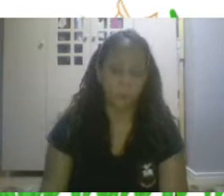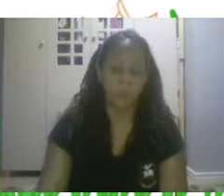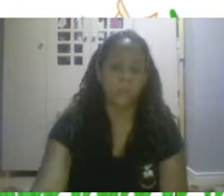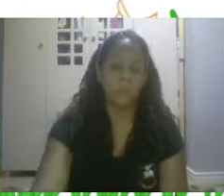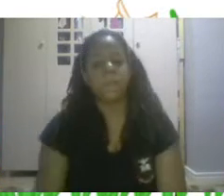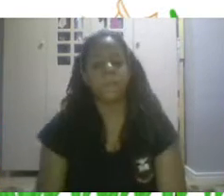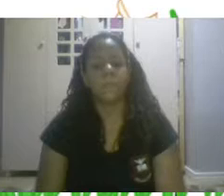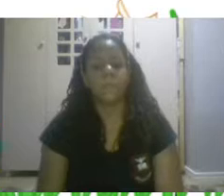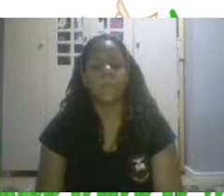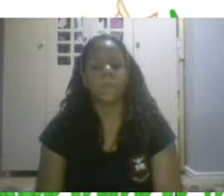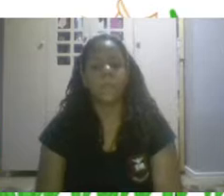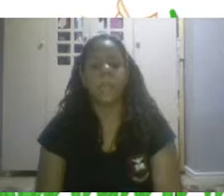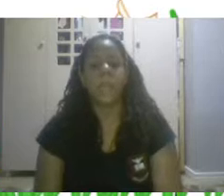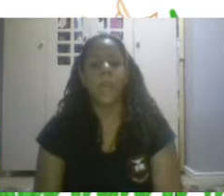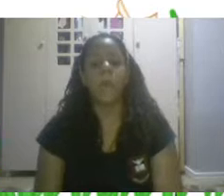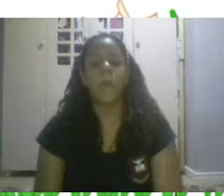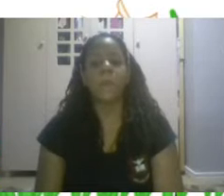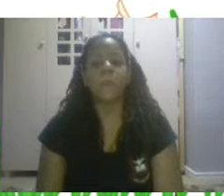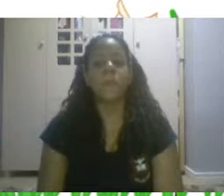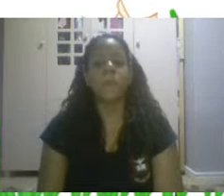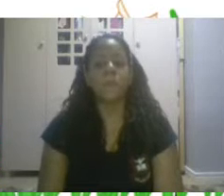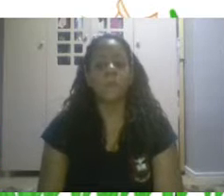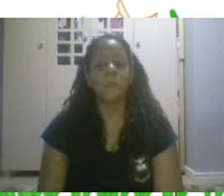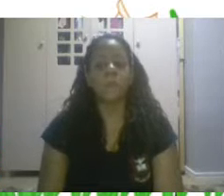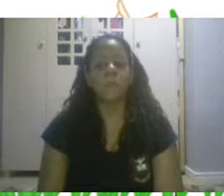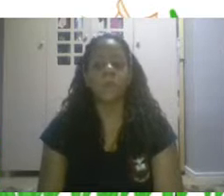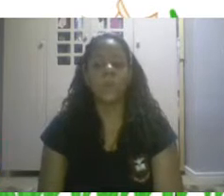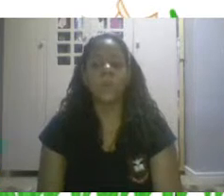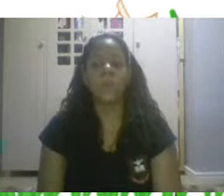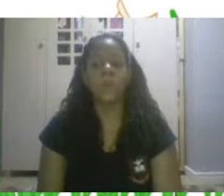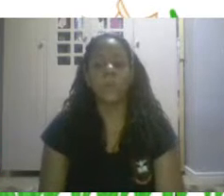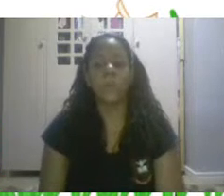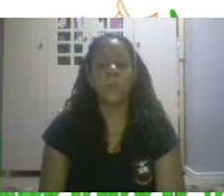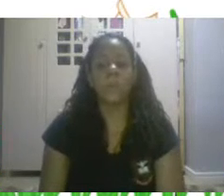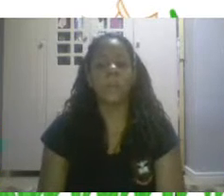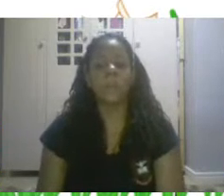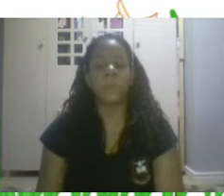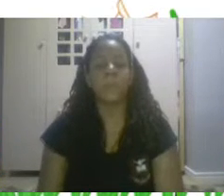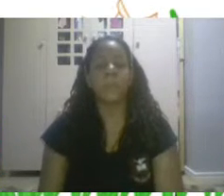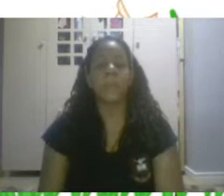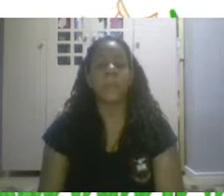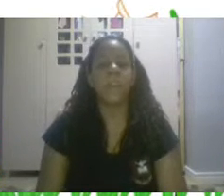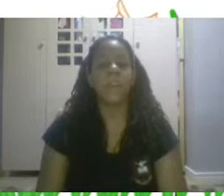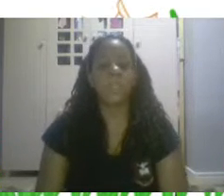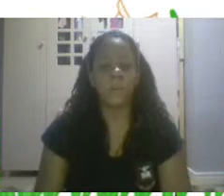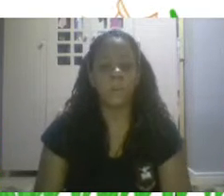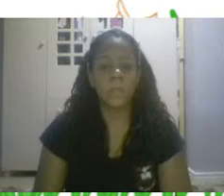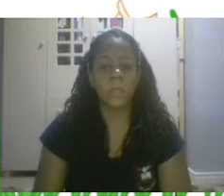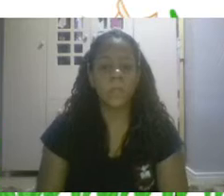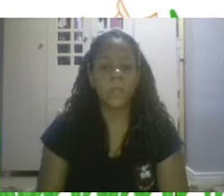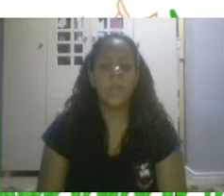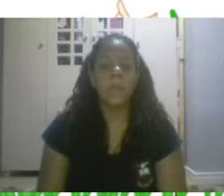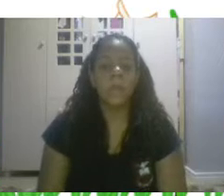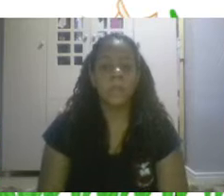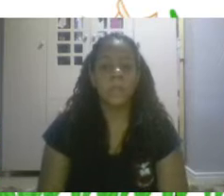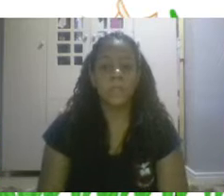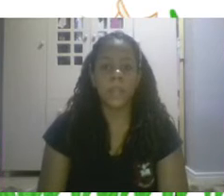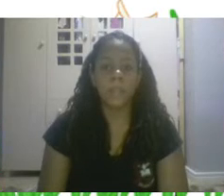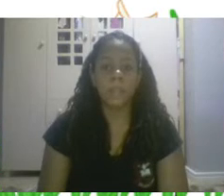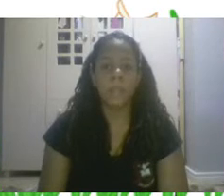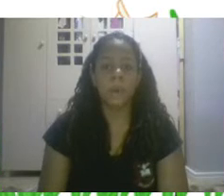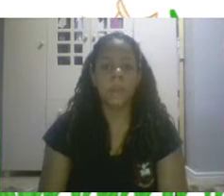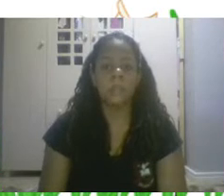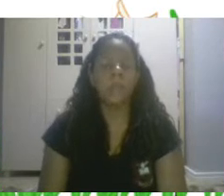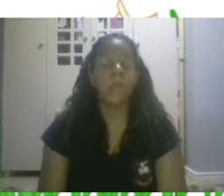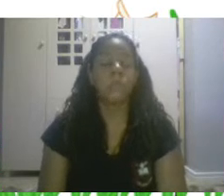seres mortos. O papel dos decompositores é muito importante porque através da decomposição desses